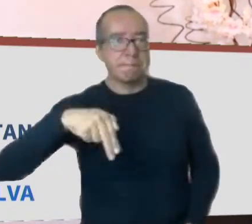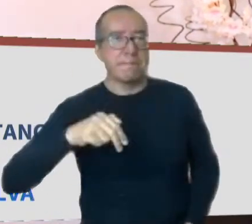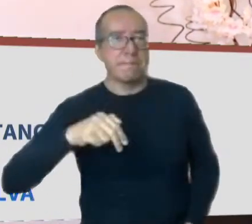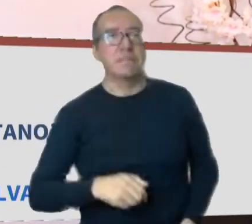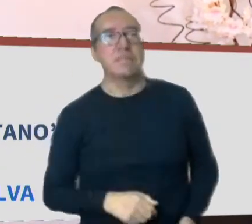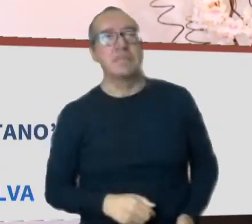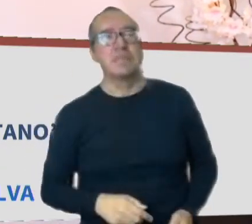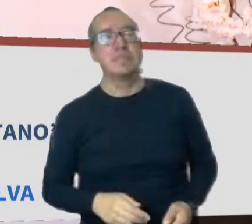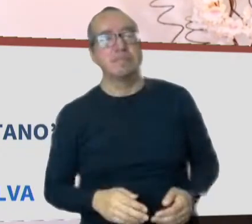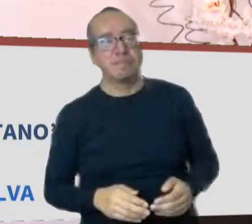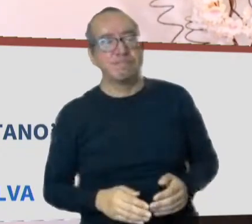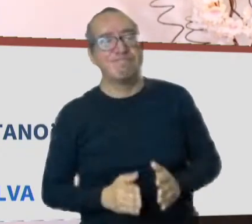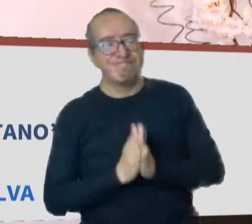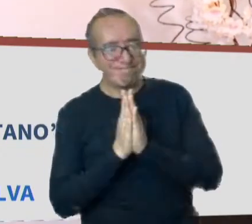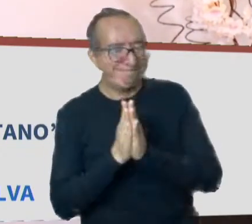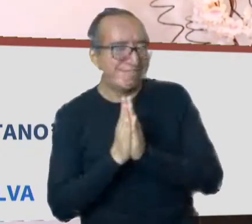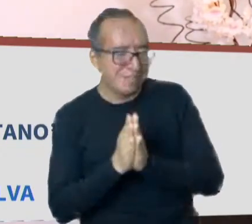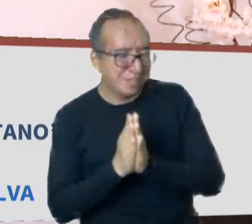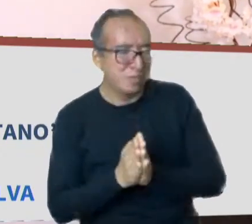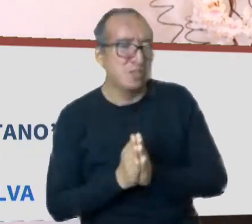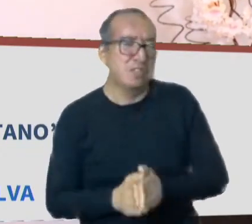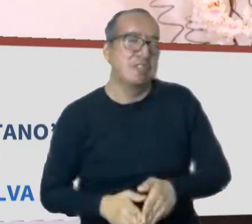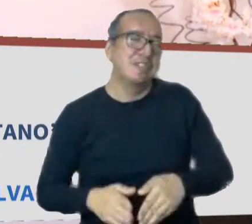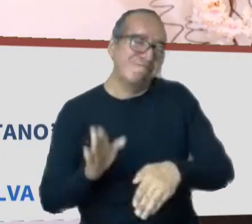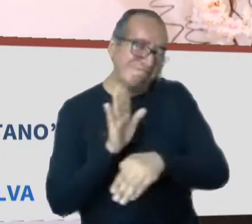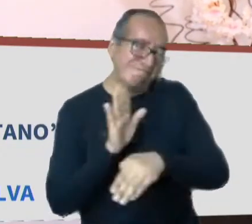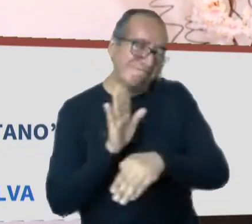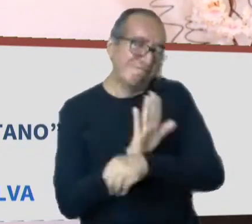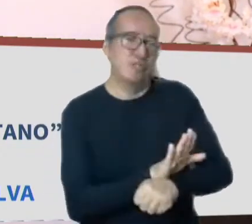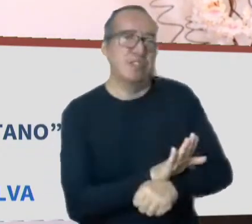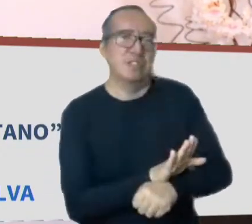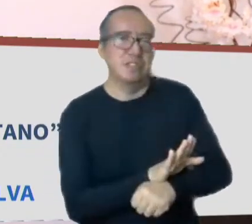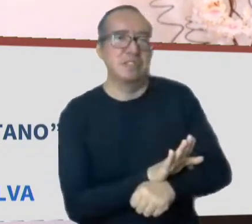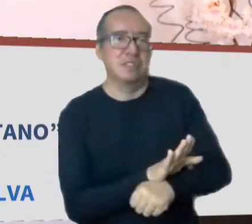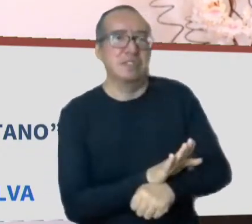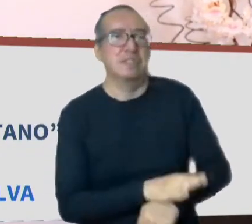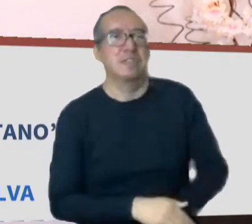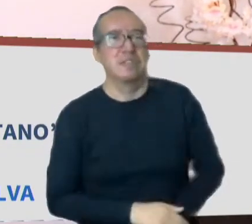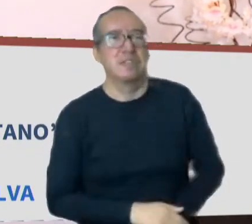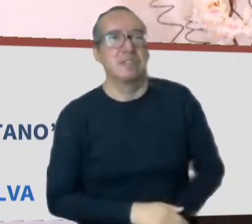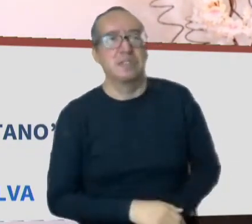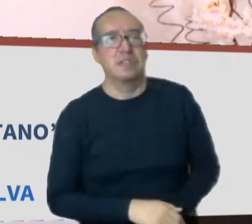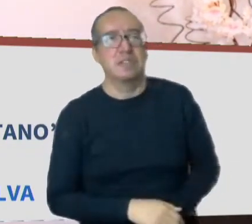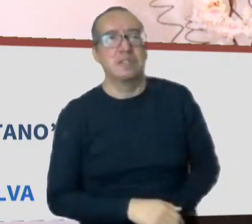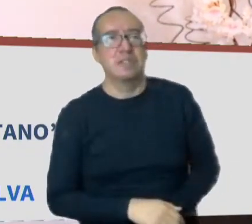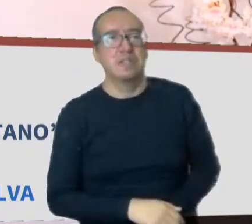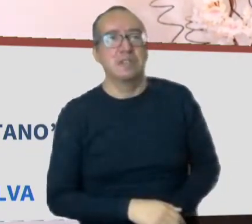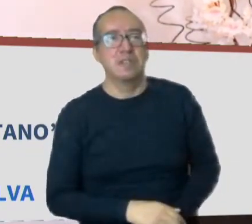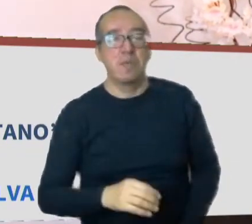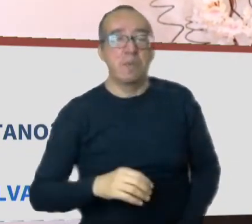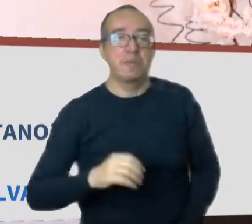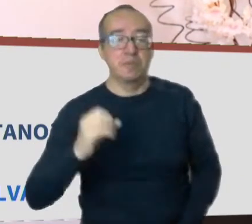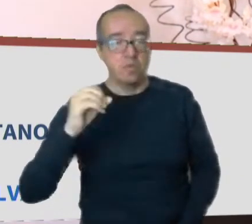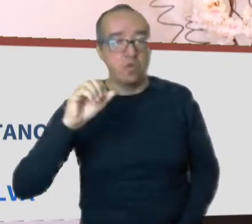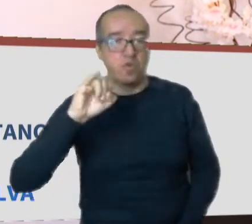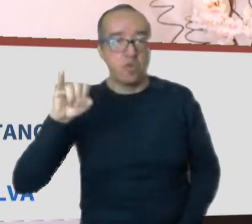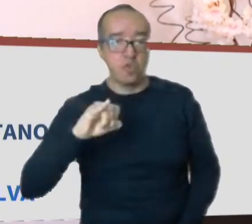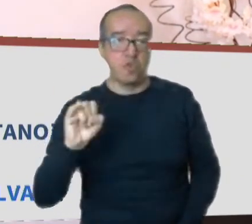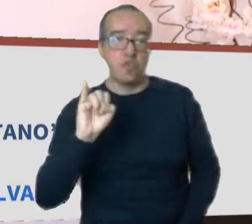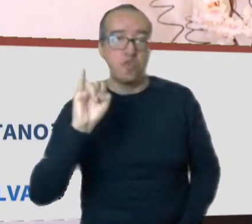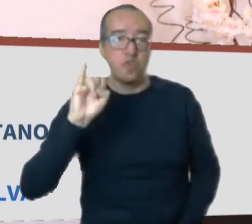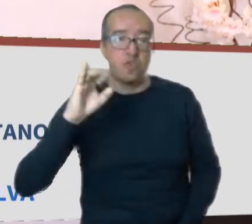Como o irmão Osiel falou no início, na plataforma, a Casa de Repouso lá de Padre